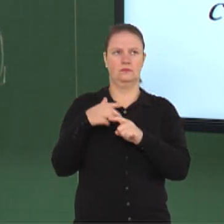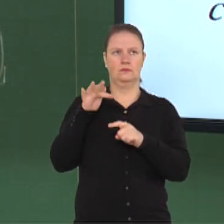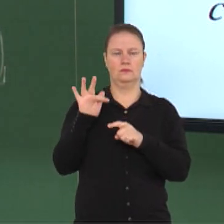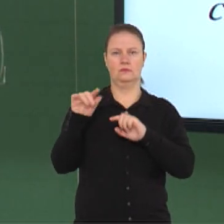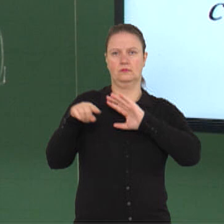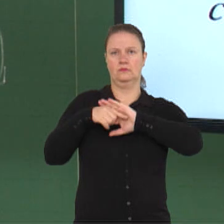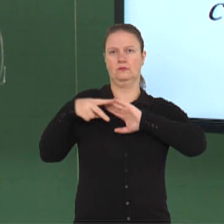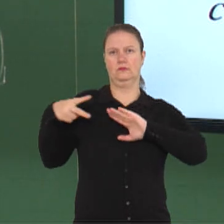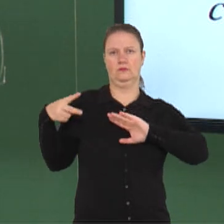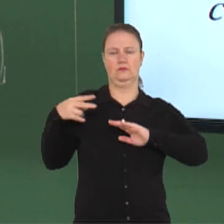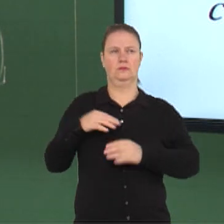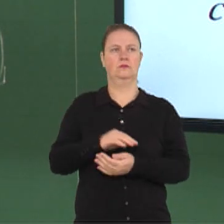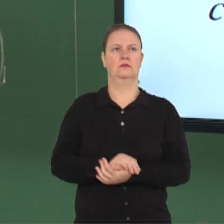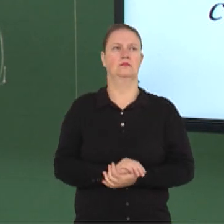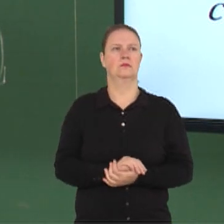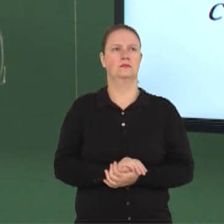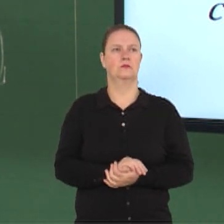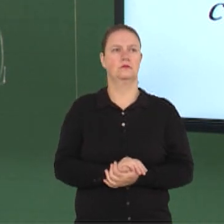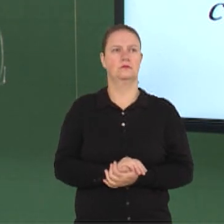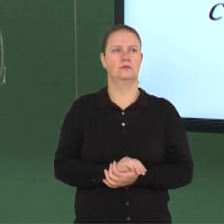os valores numéricos.